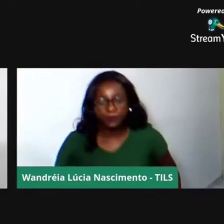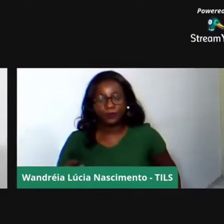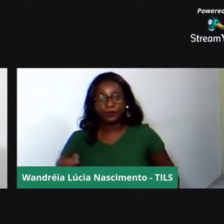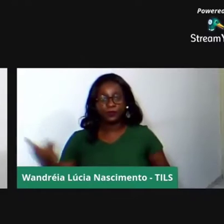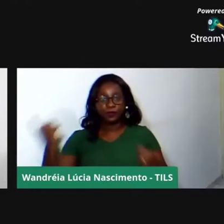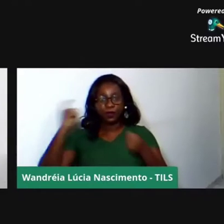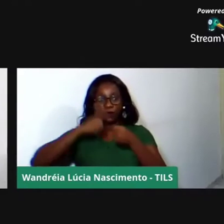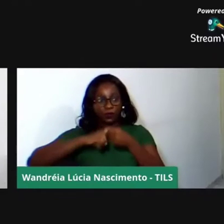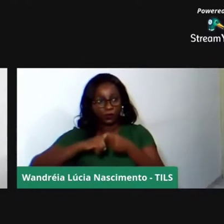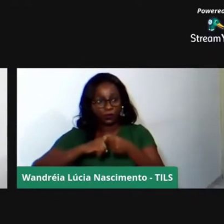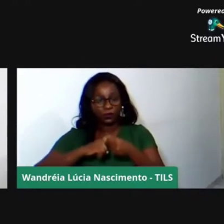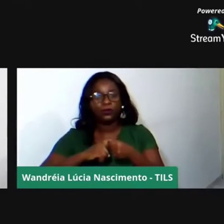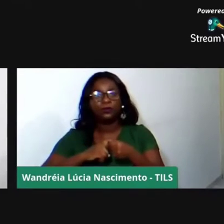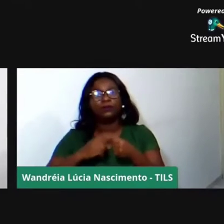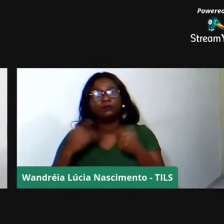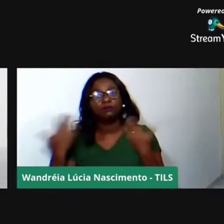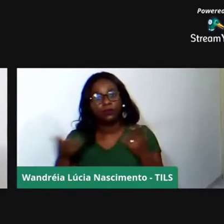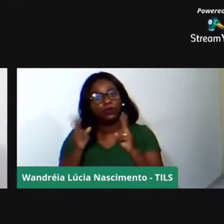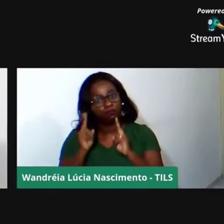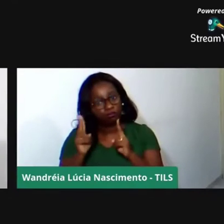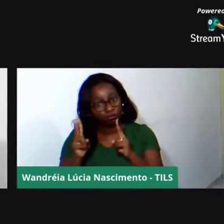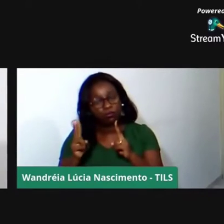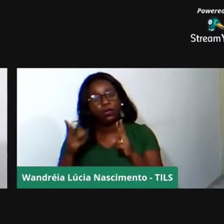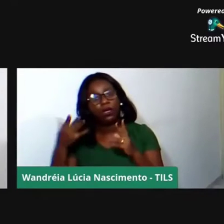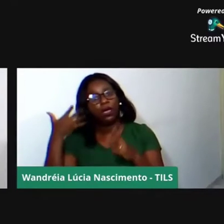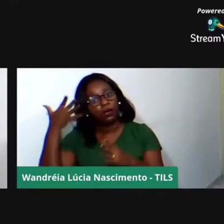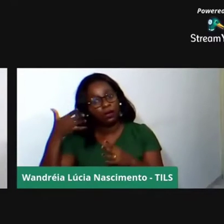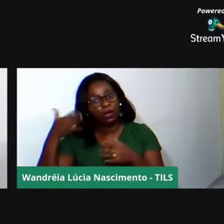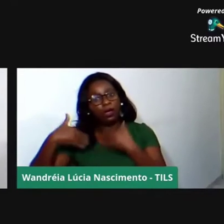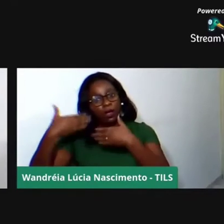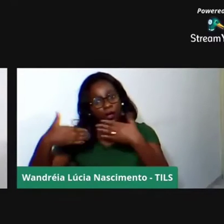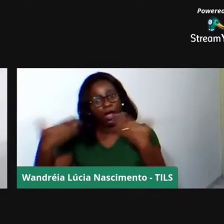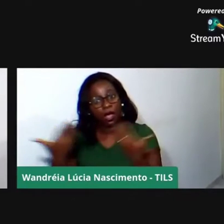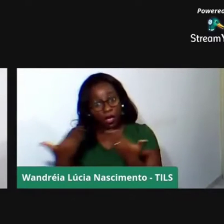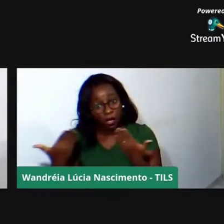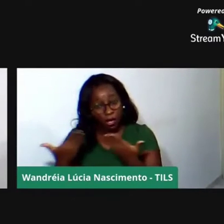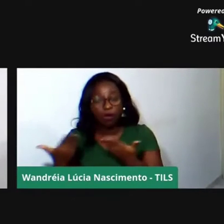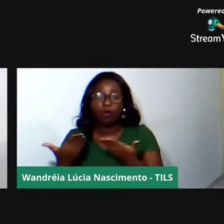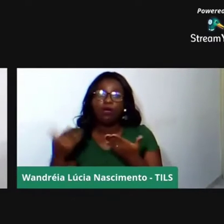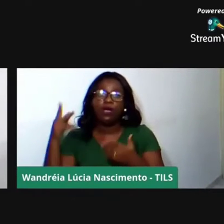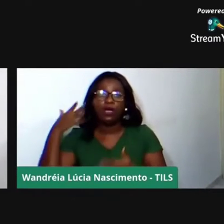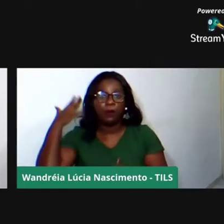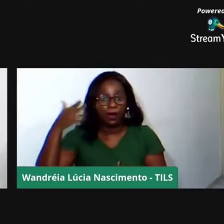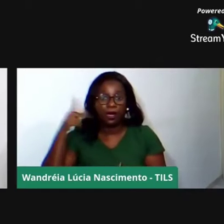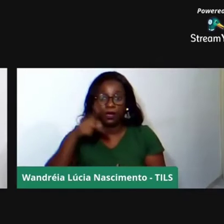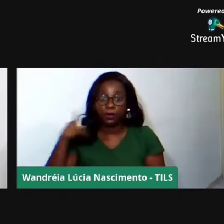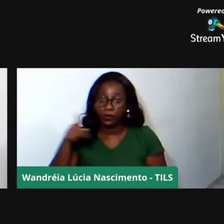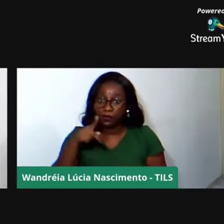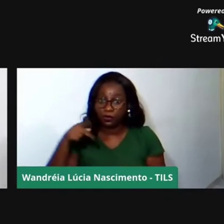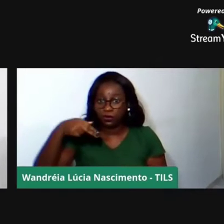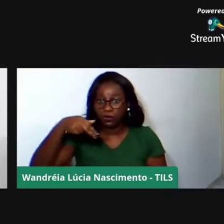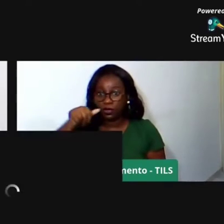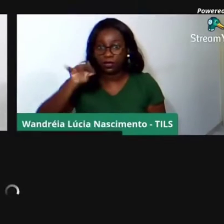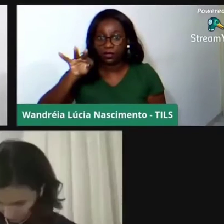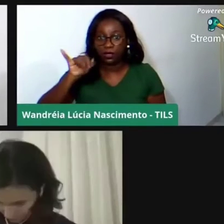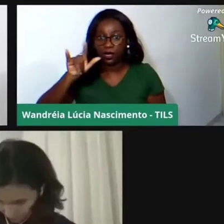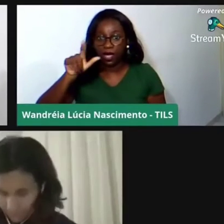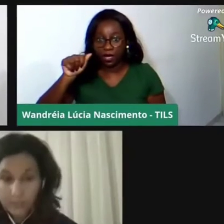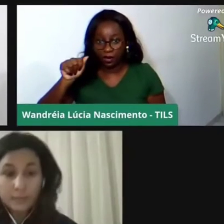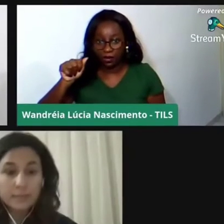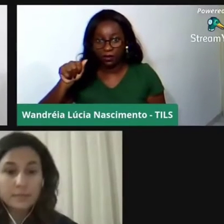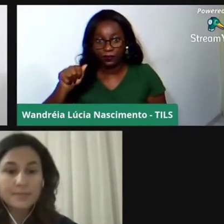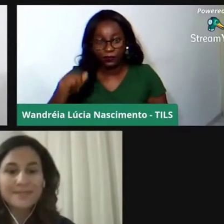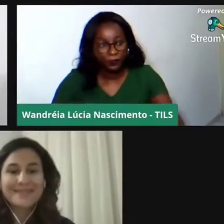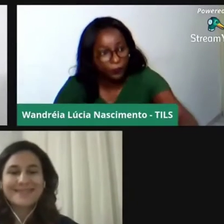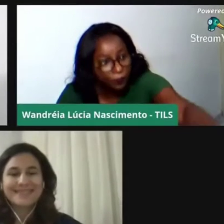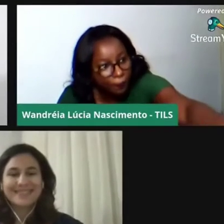Retornamos e dando sequência à nossa programação, agora nós vamos contar com a palestra da professora Natália.